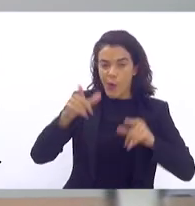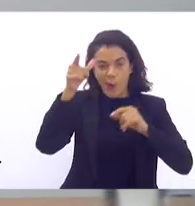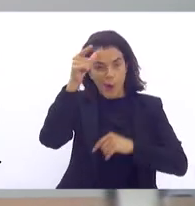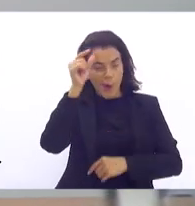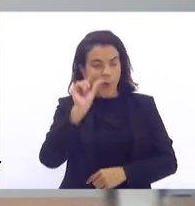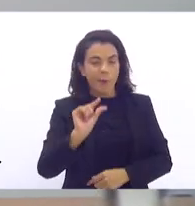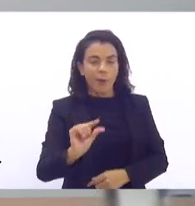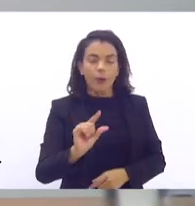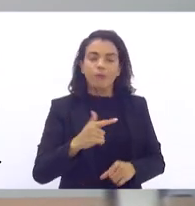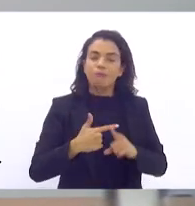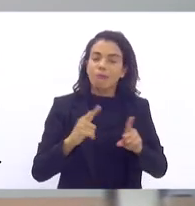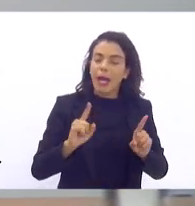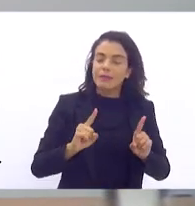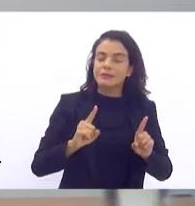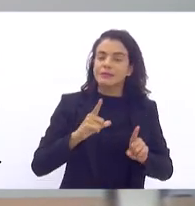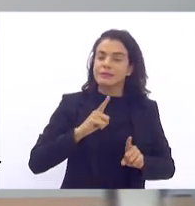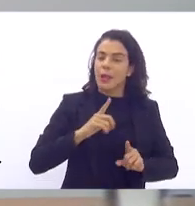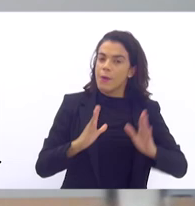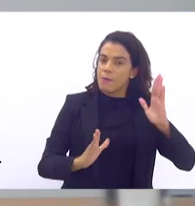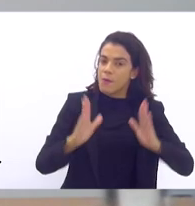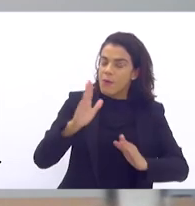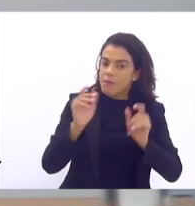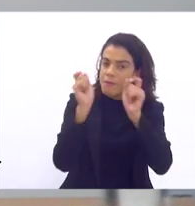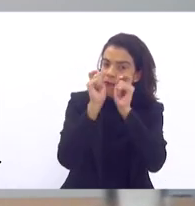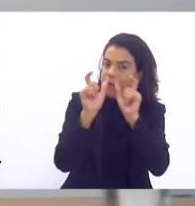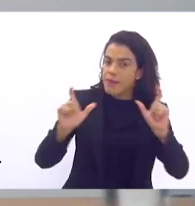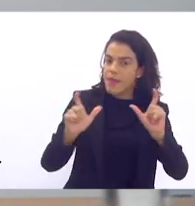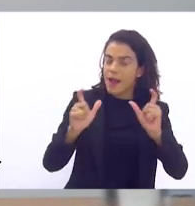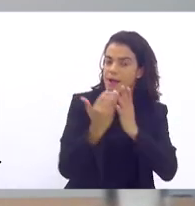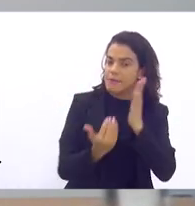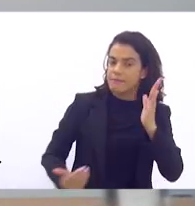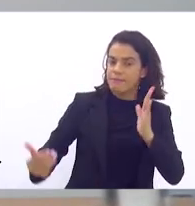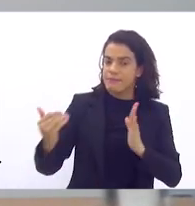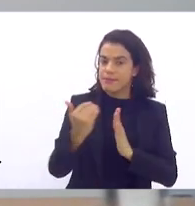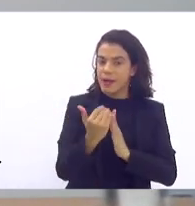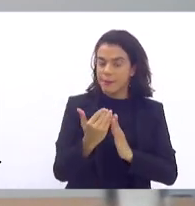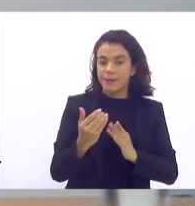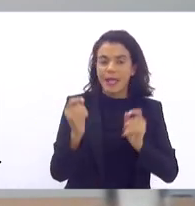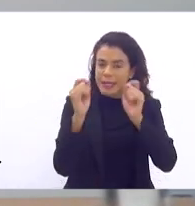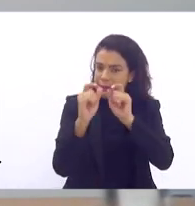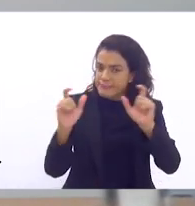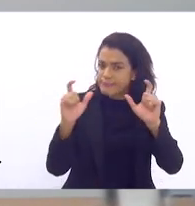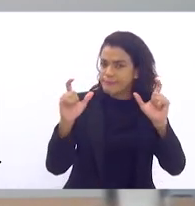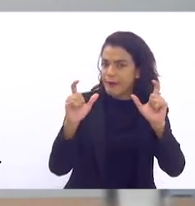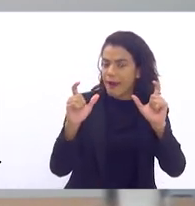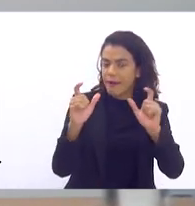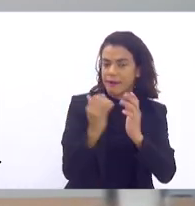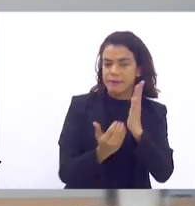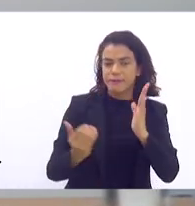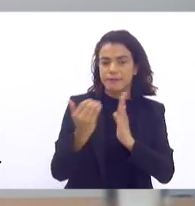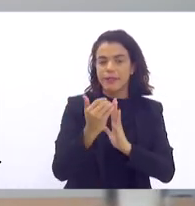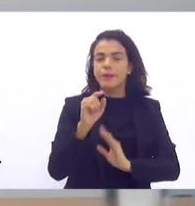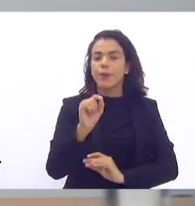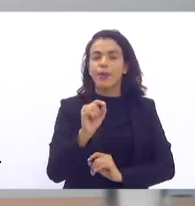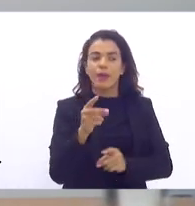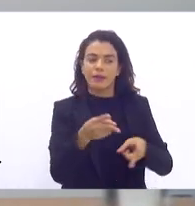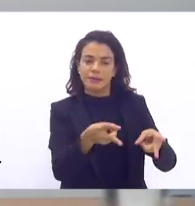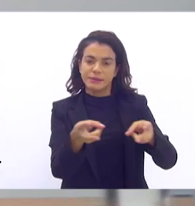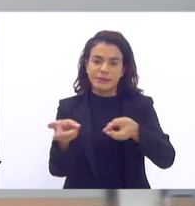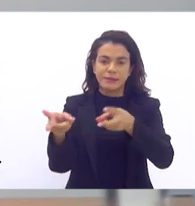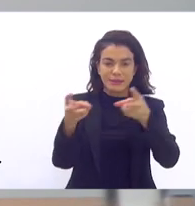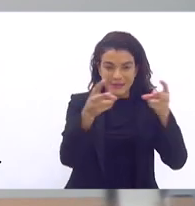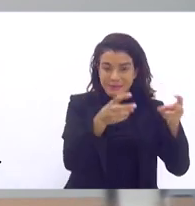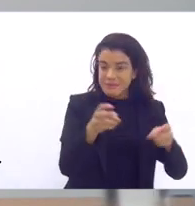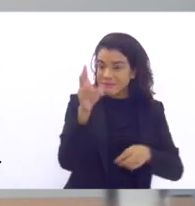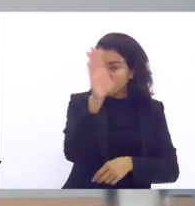também nos colocam no momento de alerta máximo aqui no Rio de Janeiro esse Alerta máximo é o que nós estamos vendo no nosso